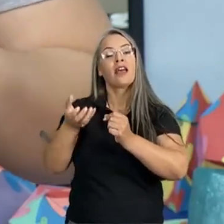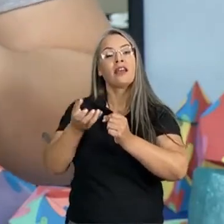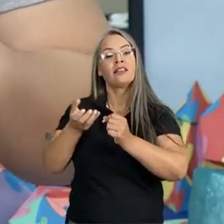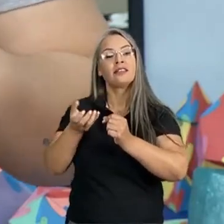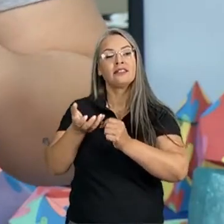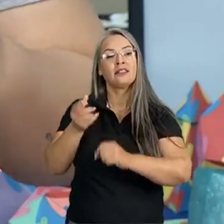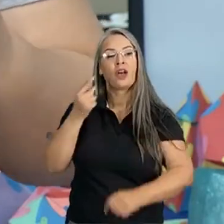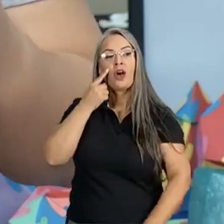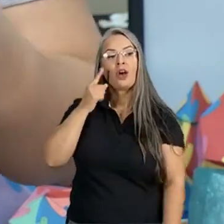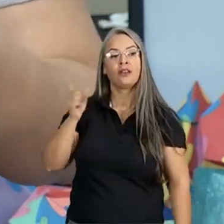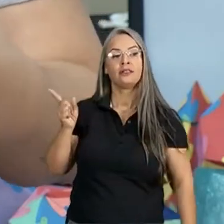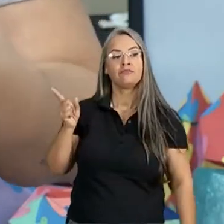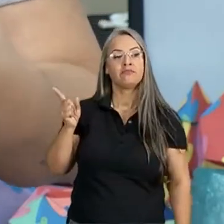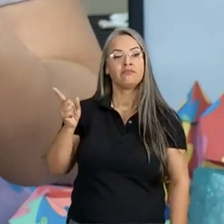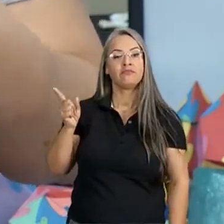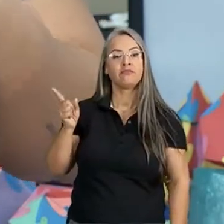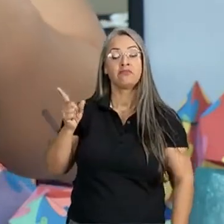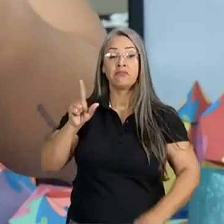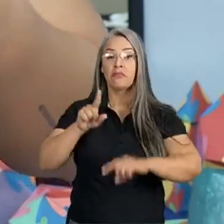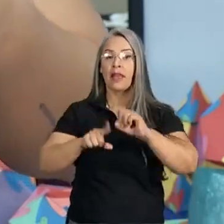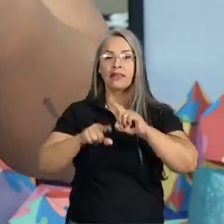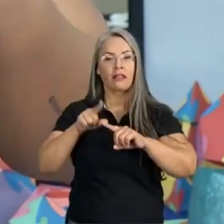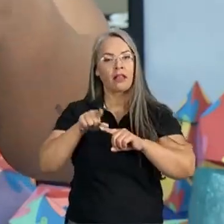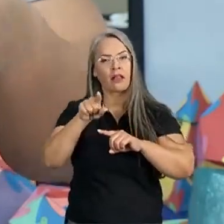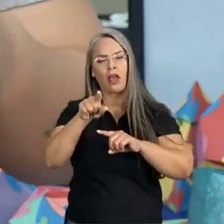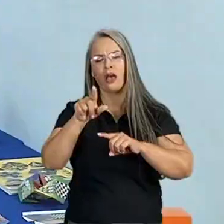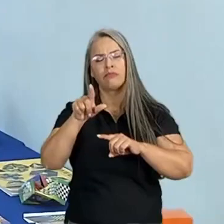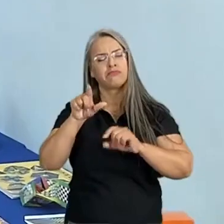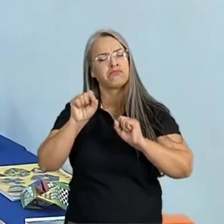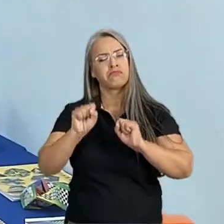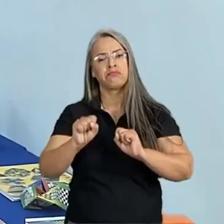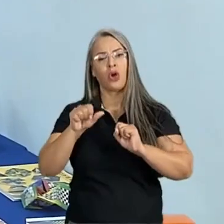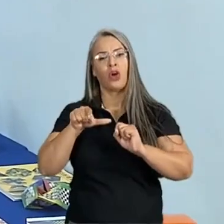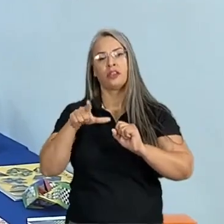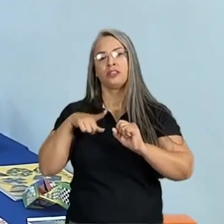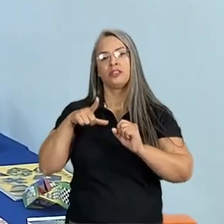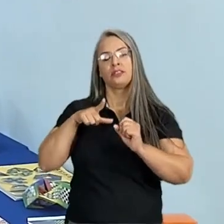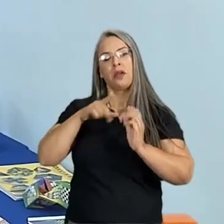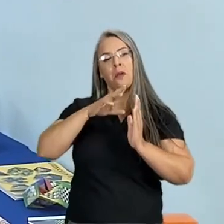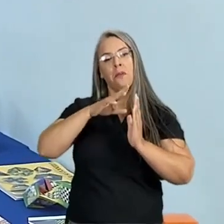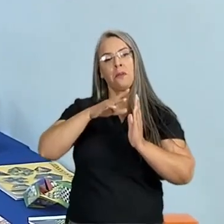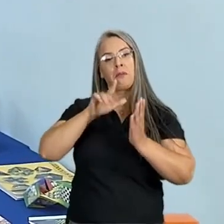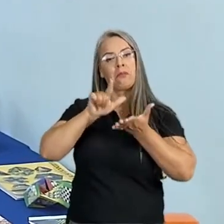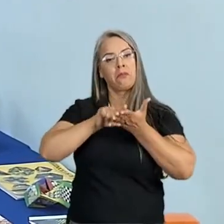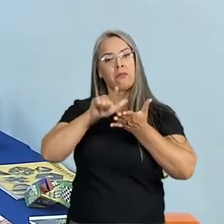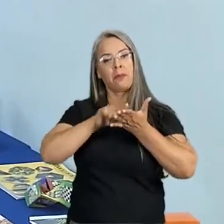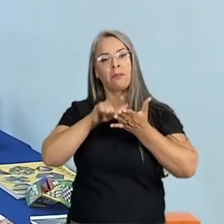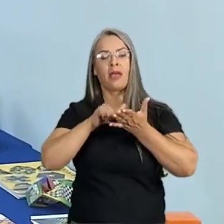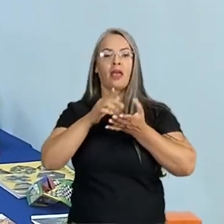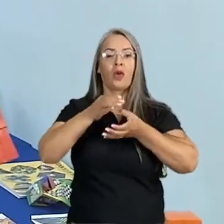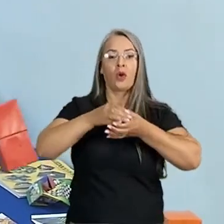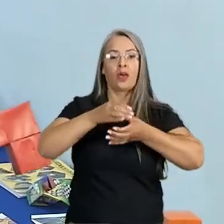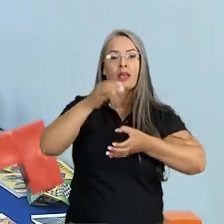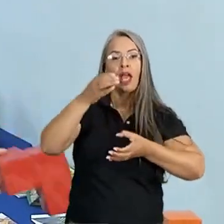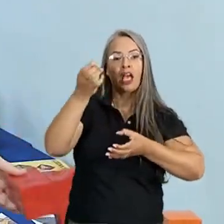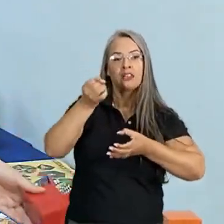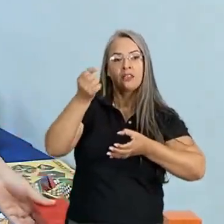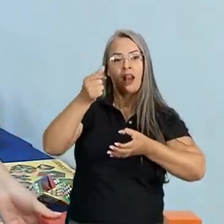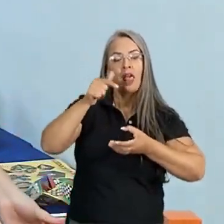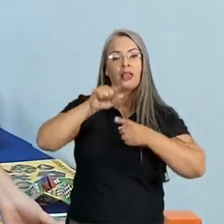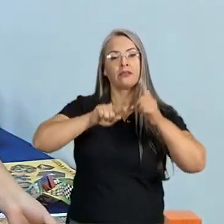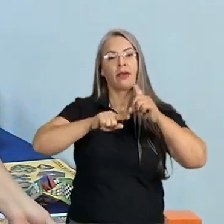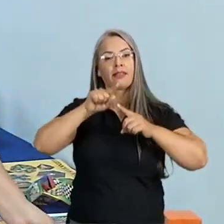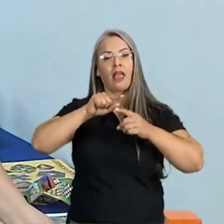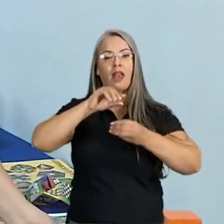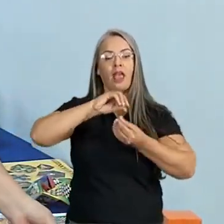casa pode ser feito com papel cartão caixa de leite um papel assim mais duro e depois pintado ou encapado é uma atividade bem interessante de fazer nas escolas